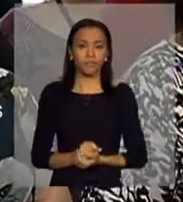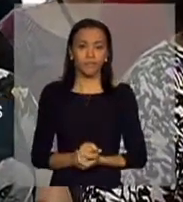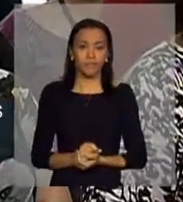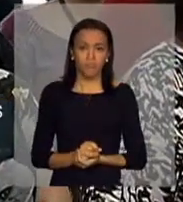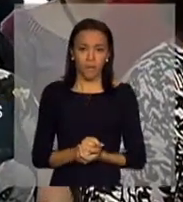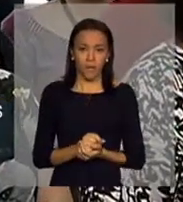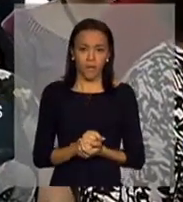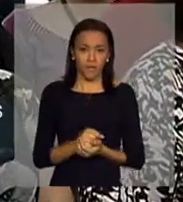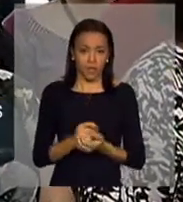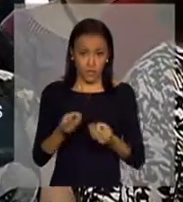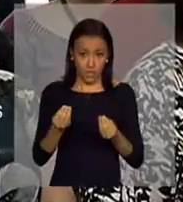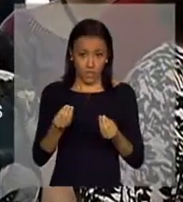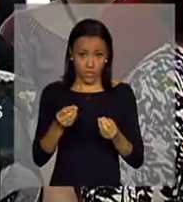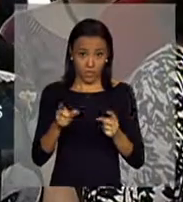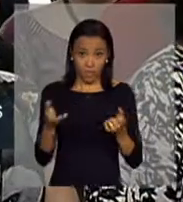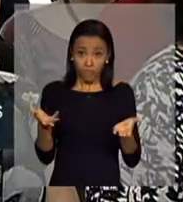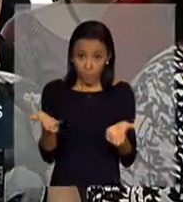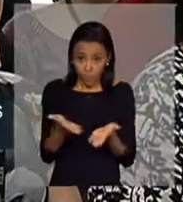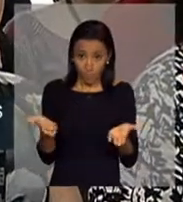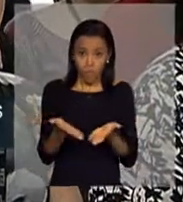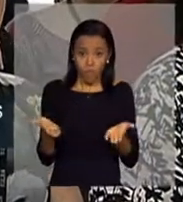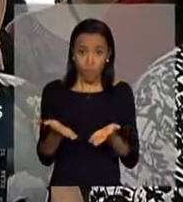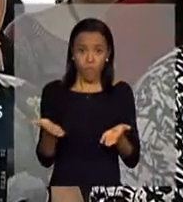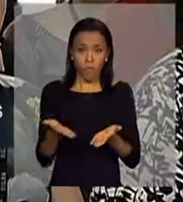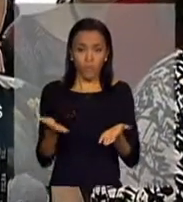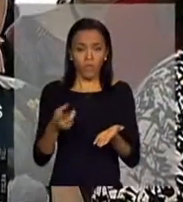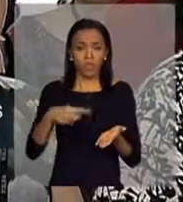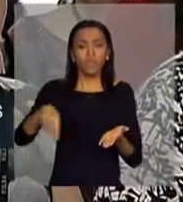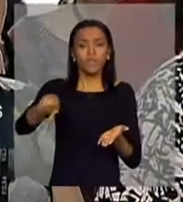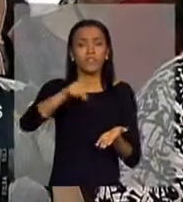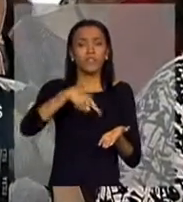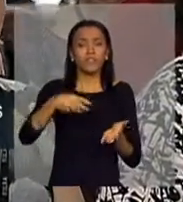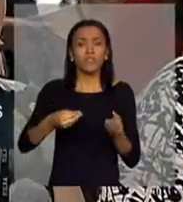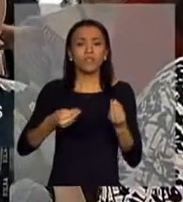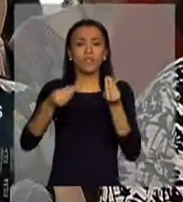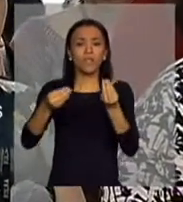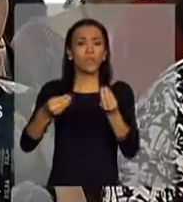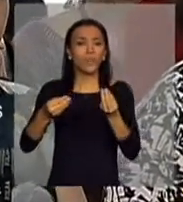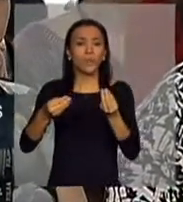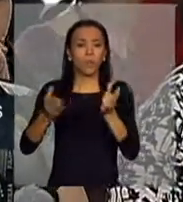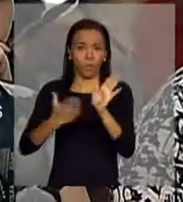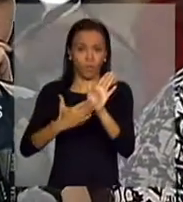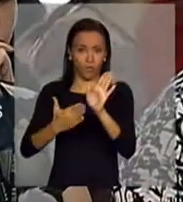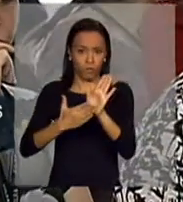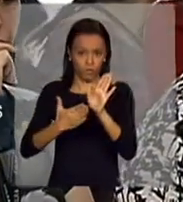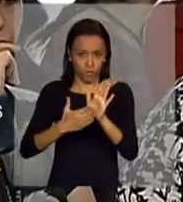essa regulamentação. E agora, o que vocês estão entregando são propostas